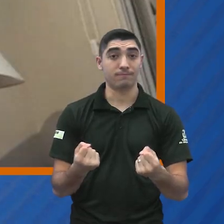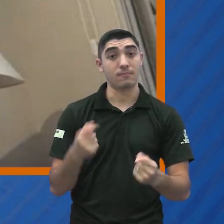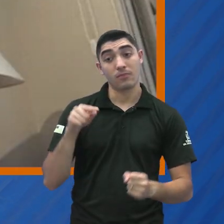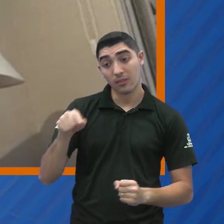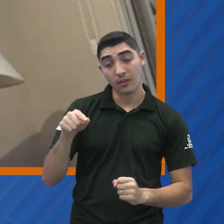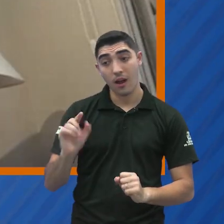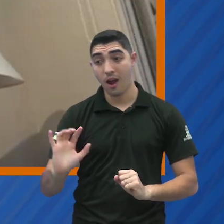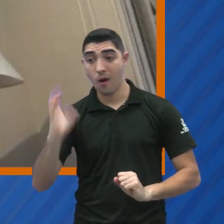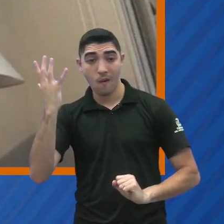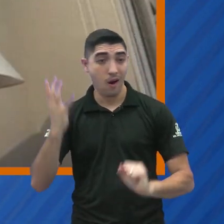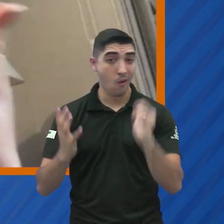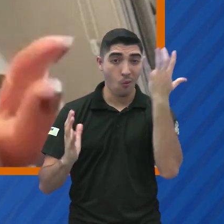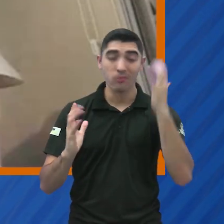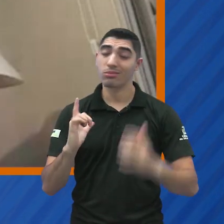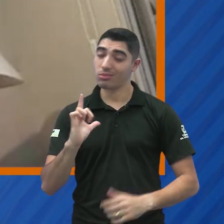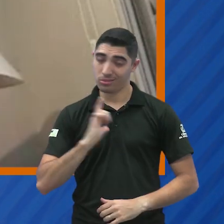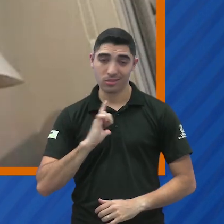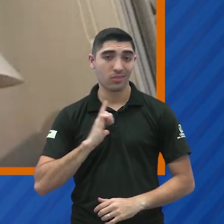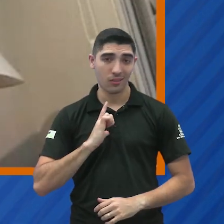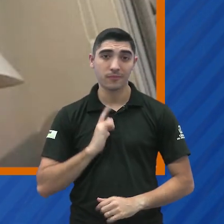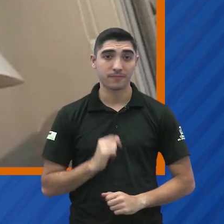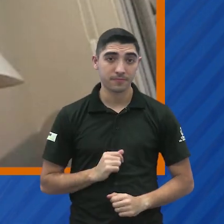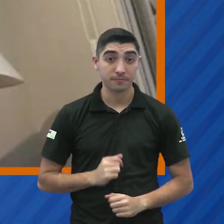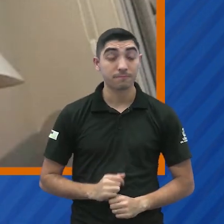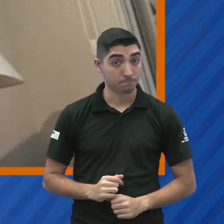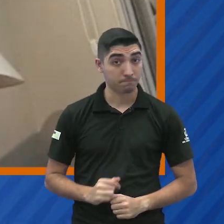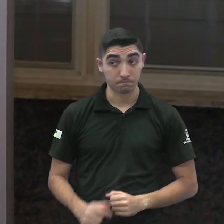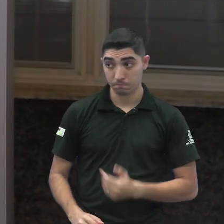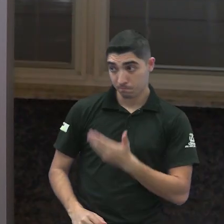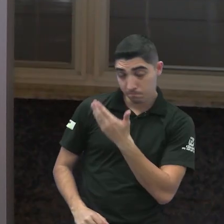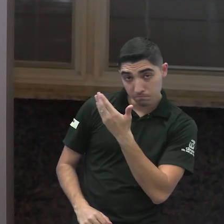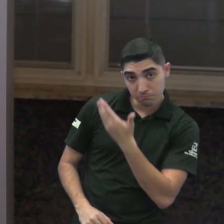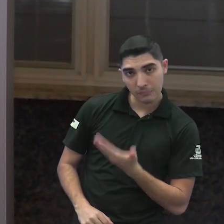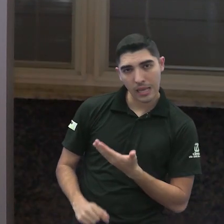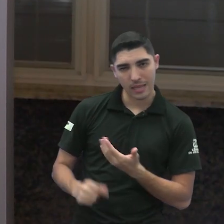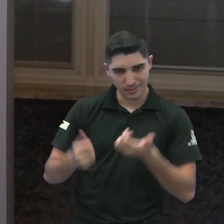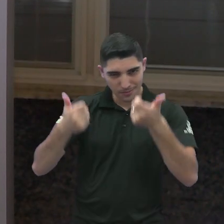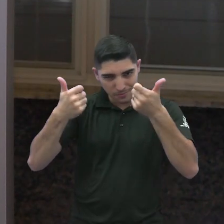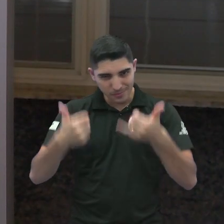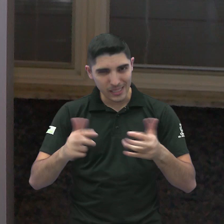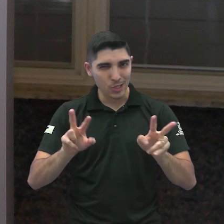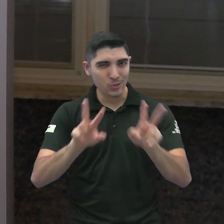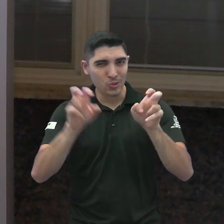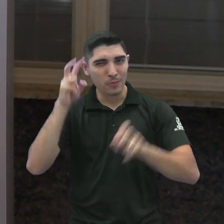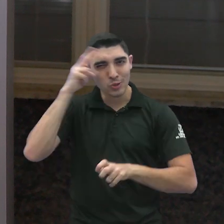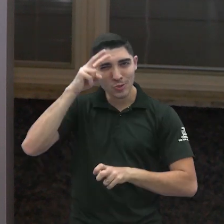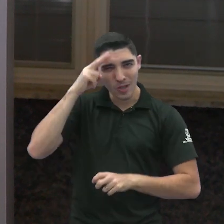porque as coisas acontecem além daquilo que a gente planeja. Hoje, ao falar